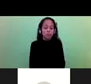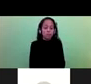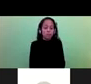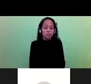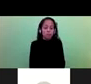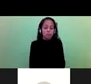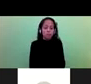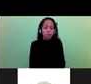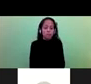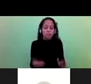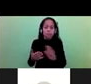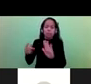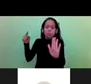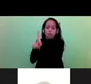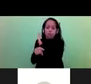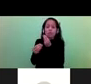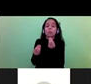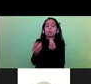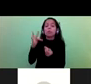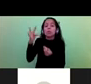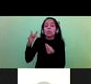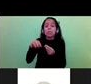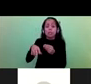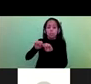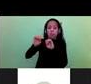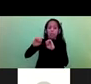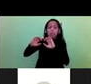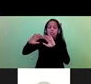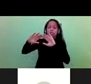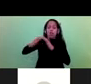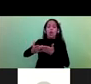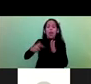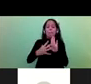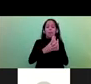De que adianta manter um sistema escolar fordista,